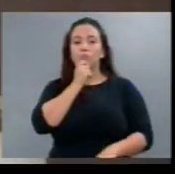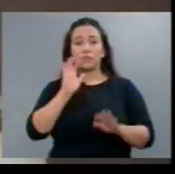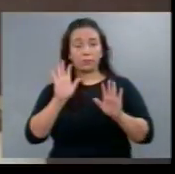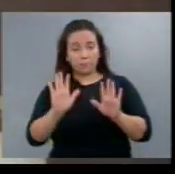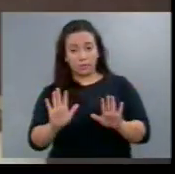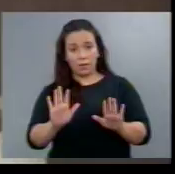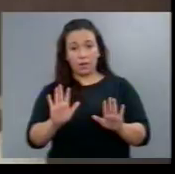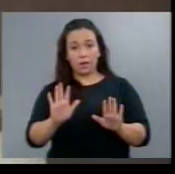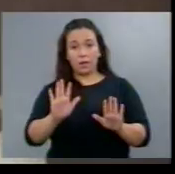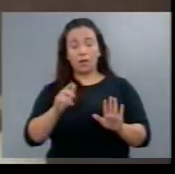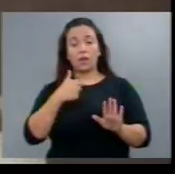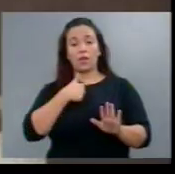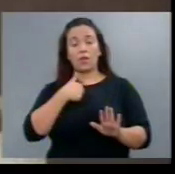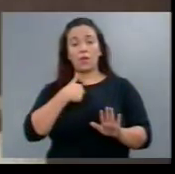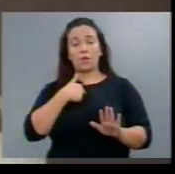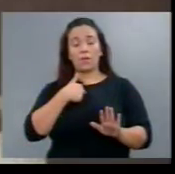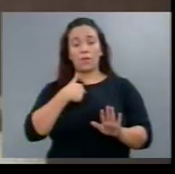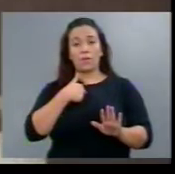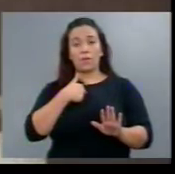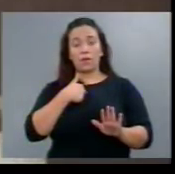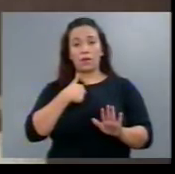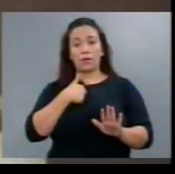pronto, já terei